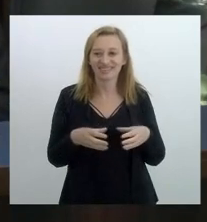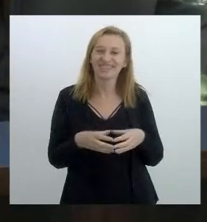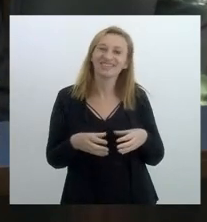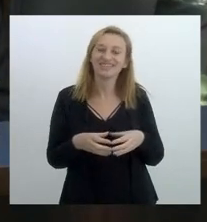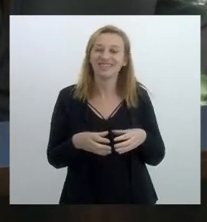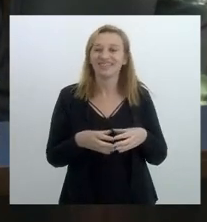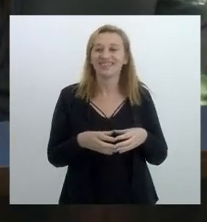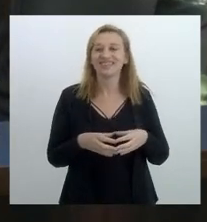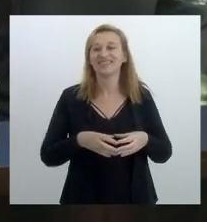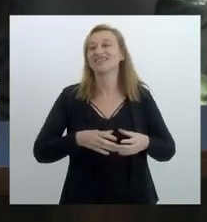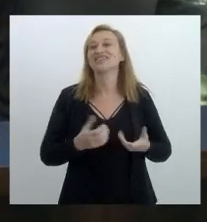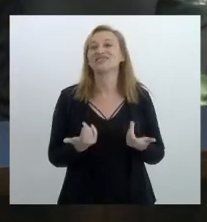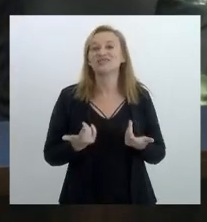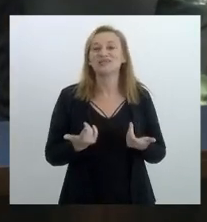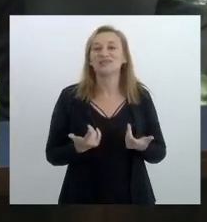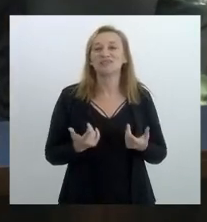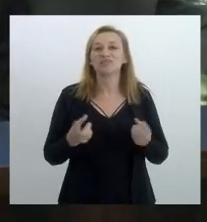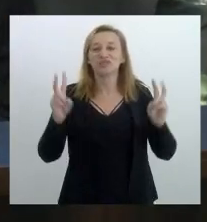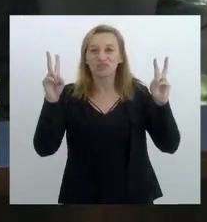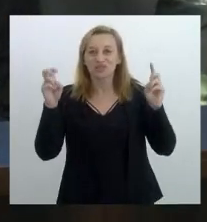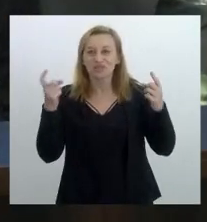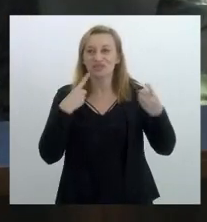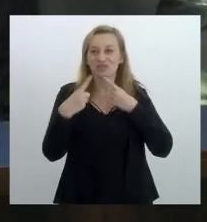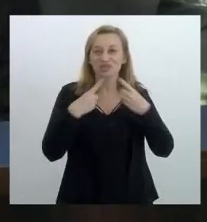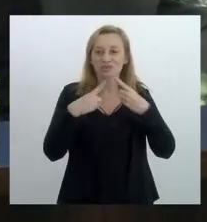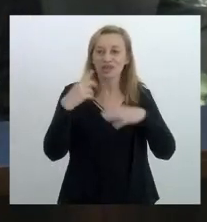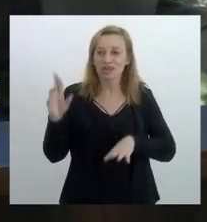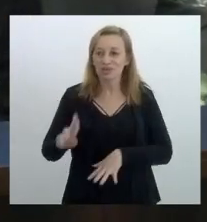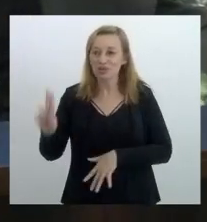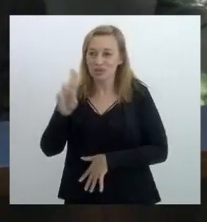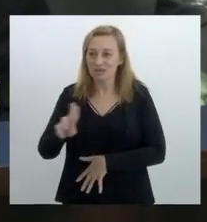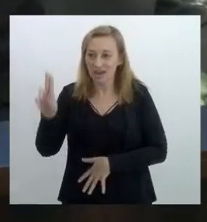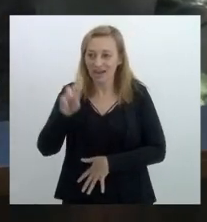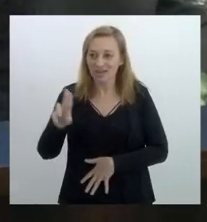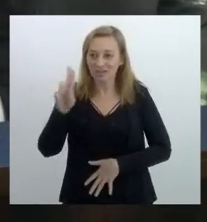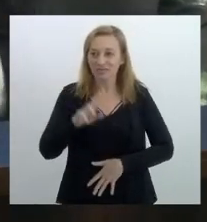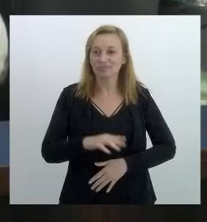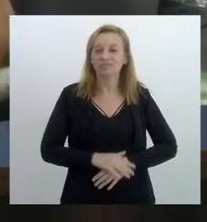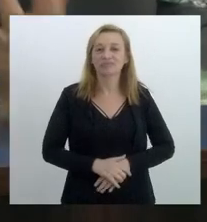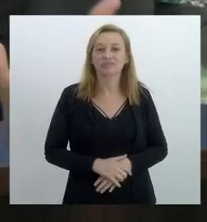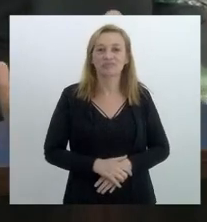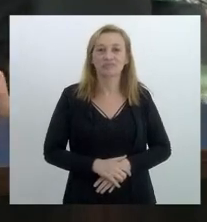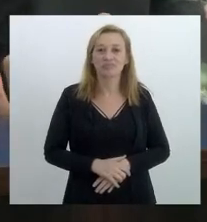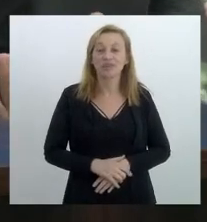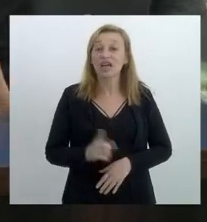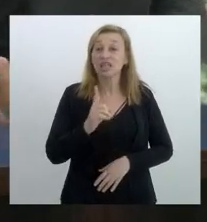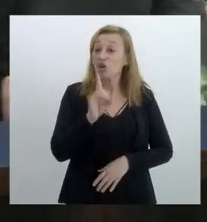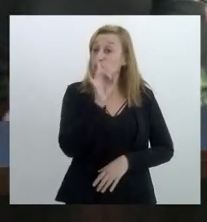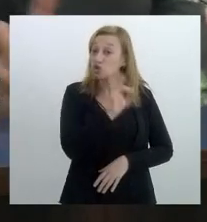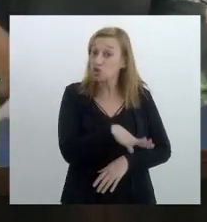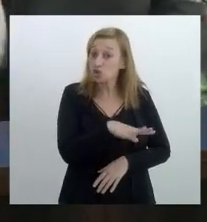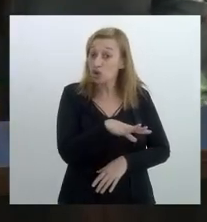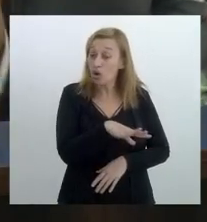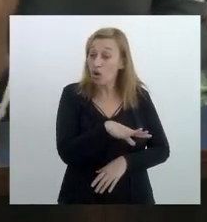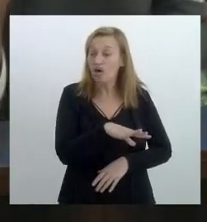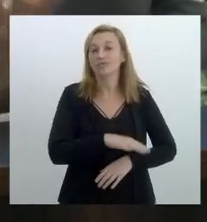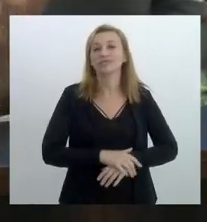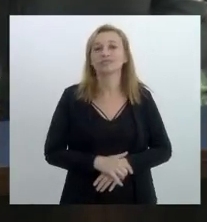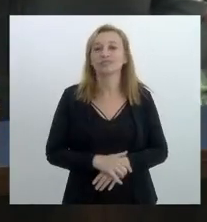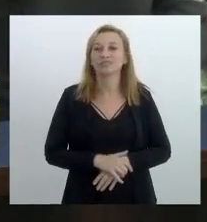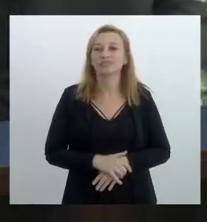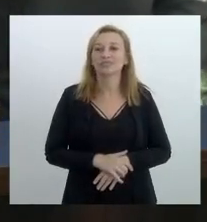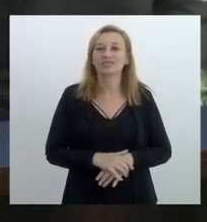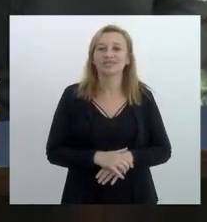Executivo para que seja utilizado como base de cálculo de 2021. Não só porque os números são melhores na